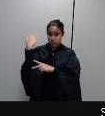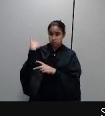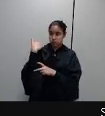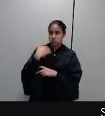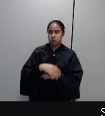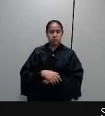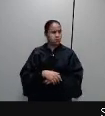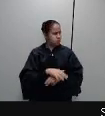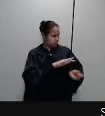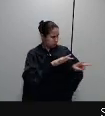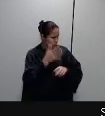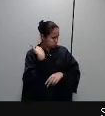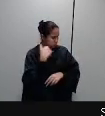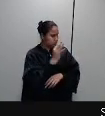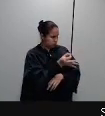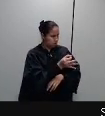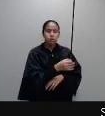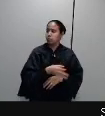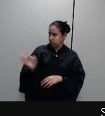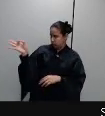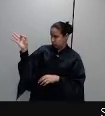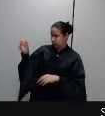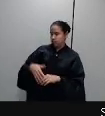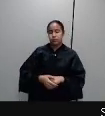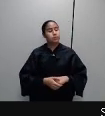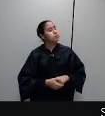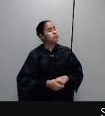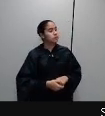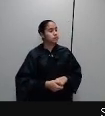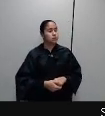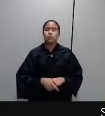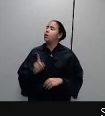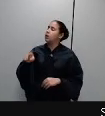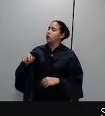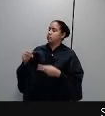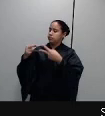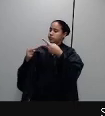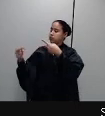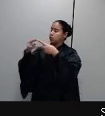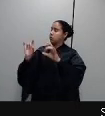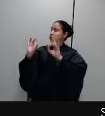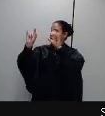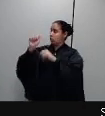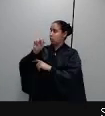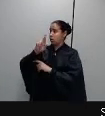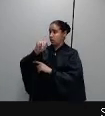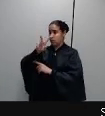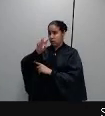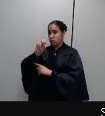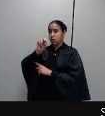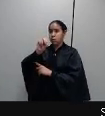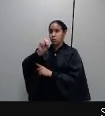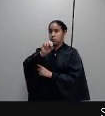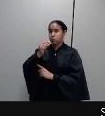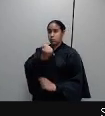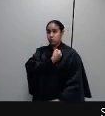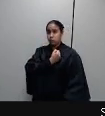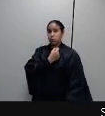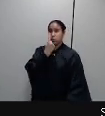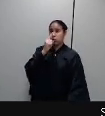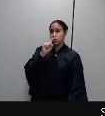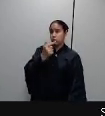passada agravo em recurso especial de número 1 milhão 241